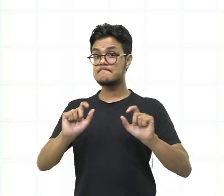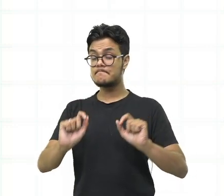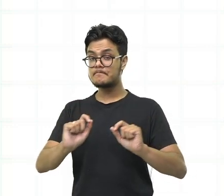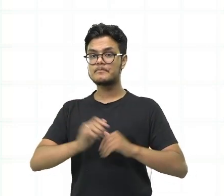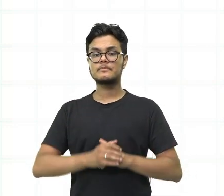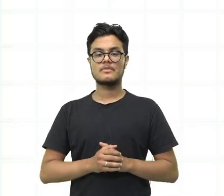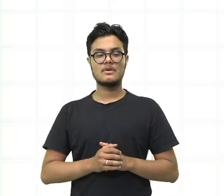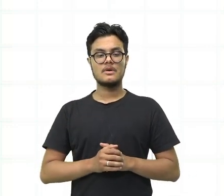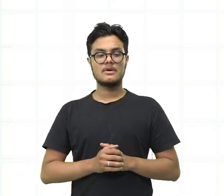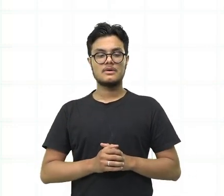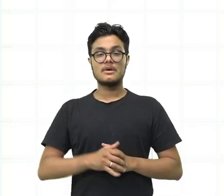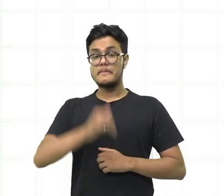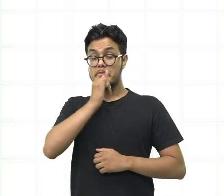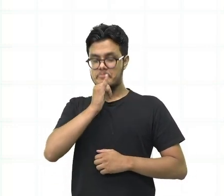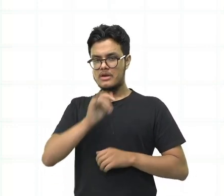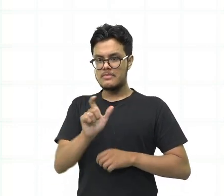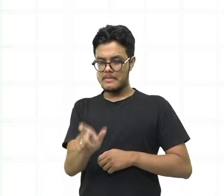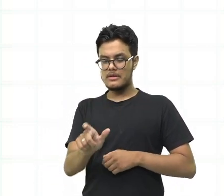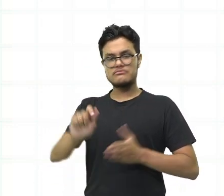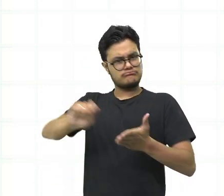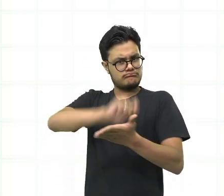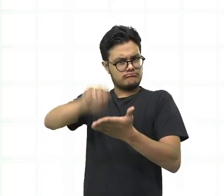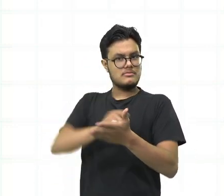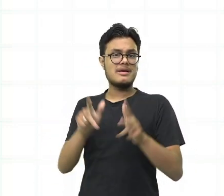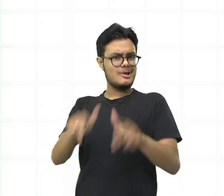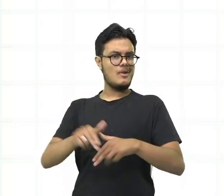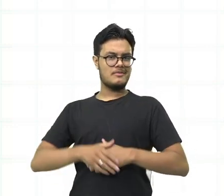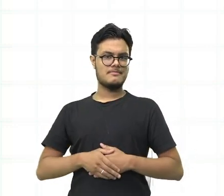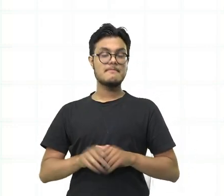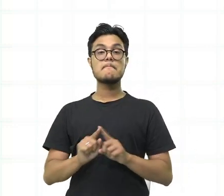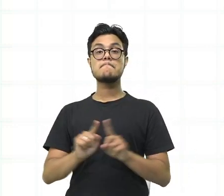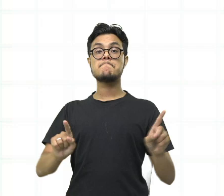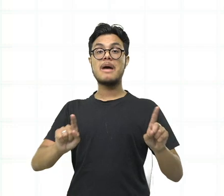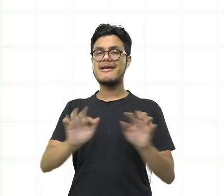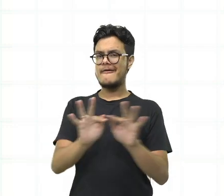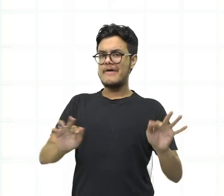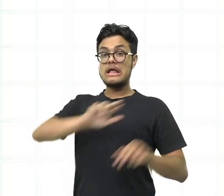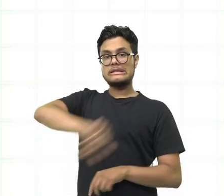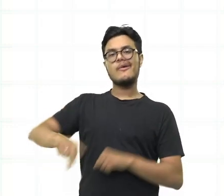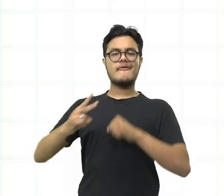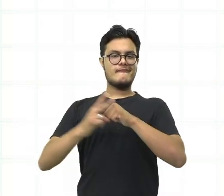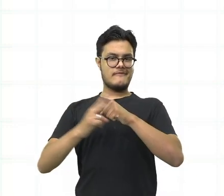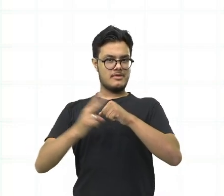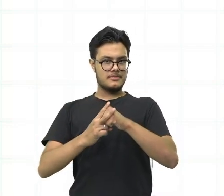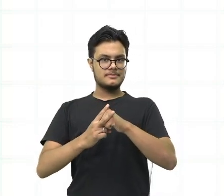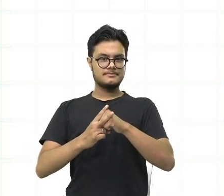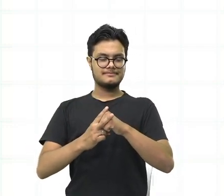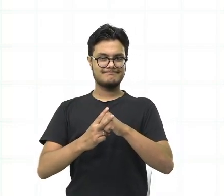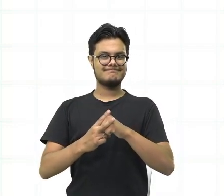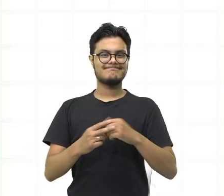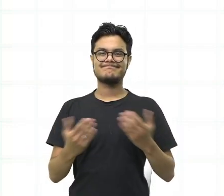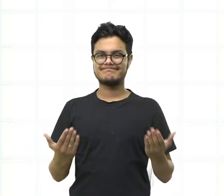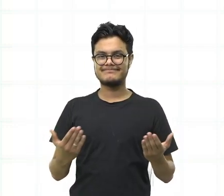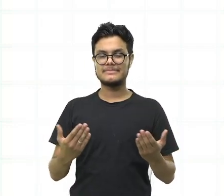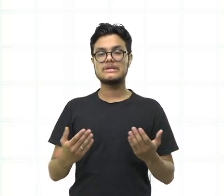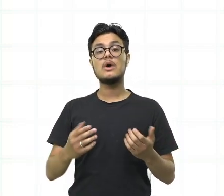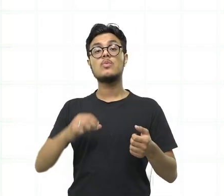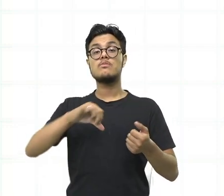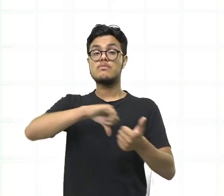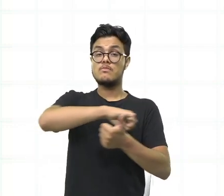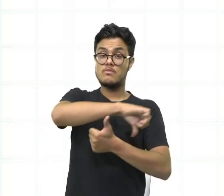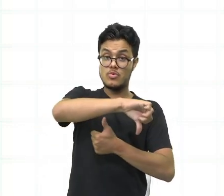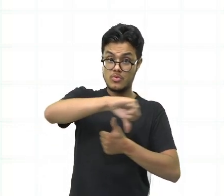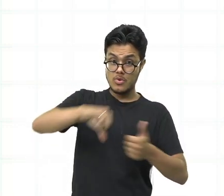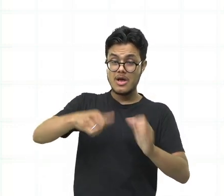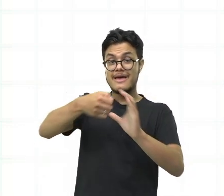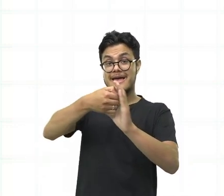continua com a mesma escrita, só que ele não está como verbo, nem o andar, nem com o existir. Eles que